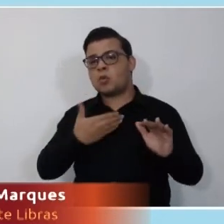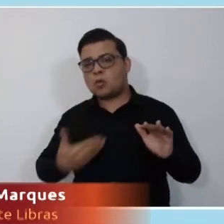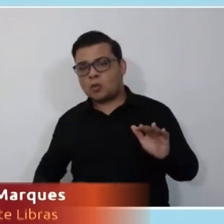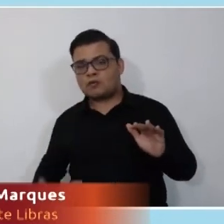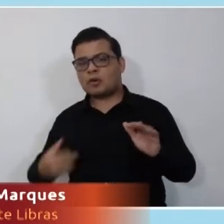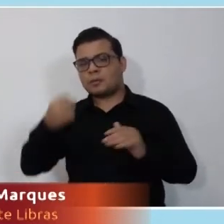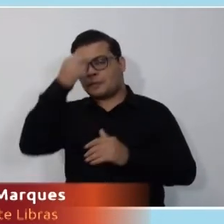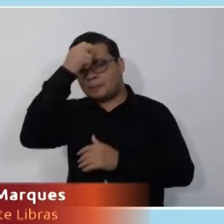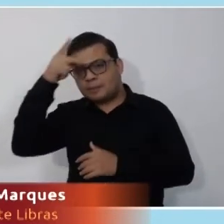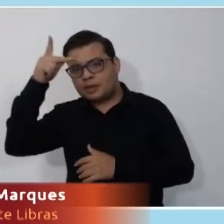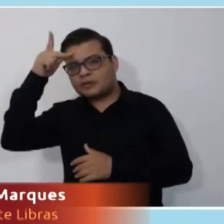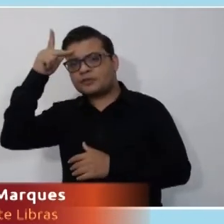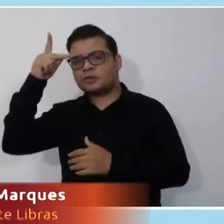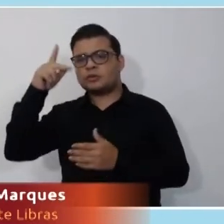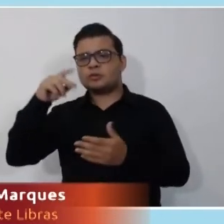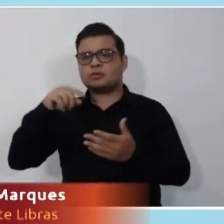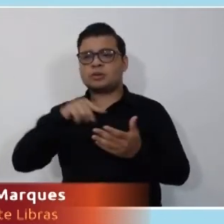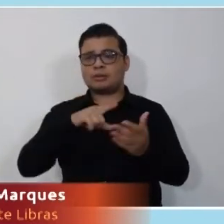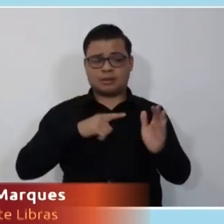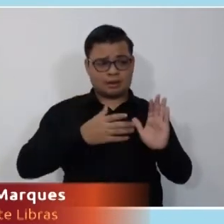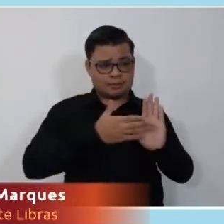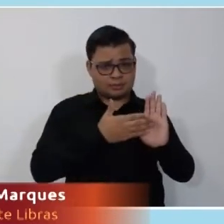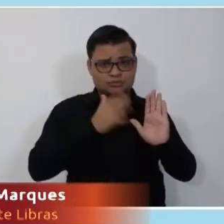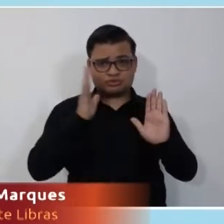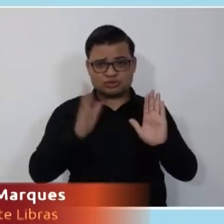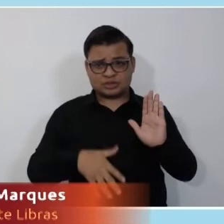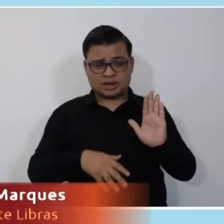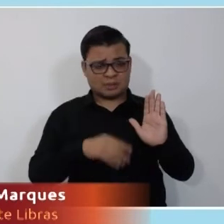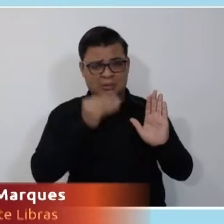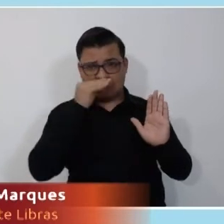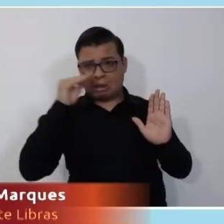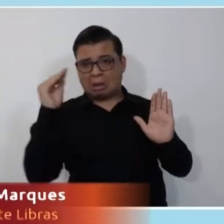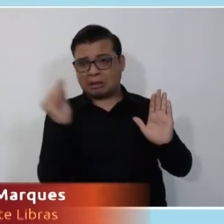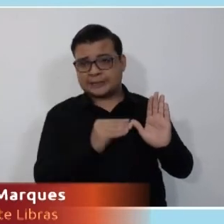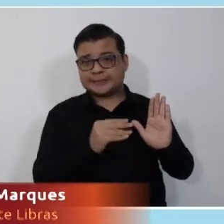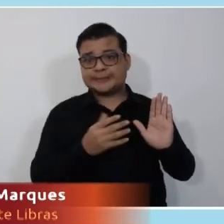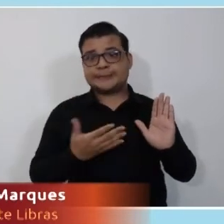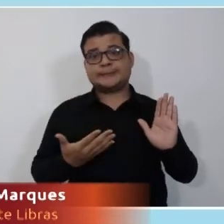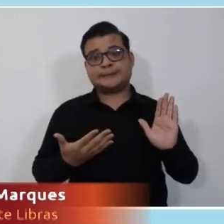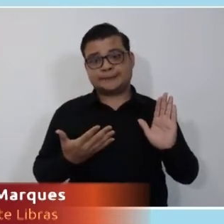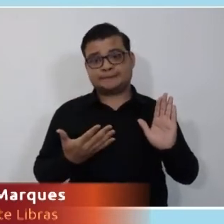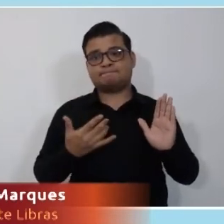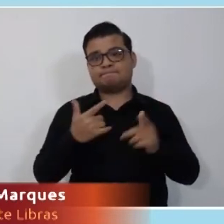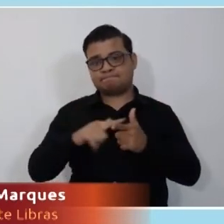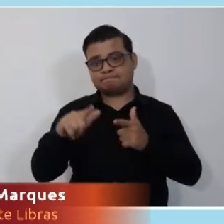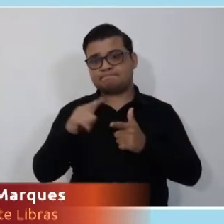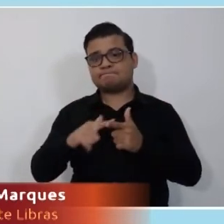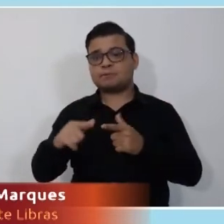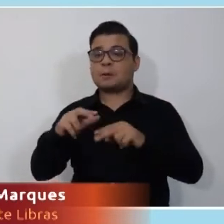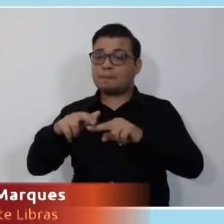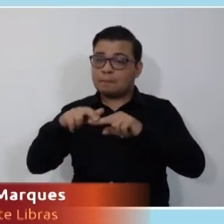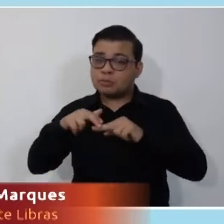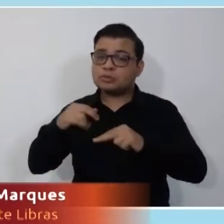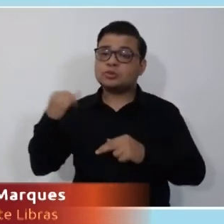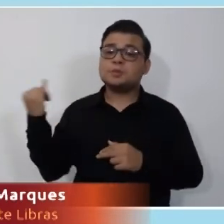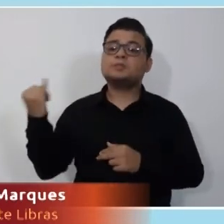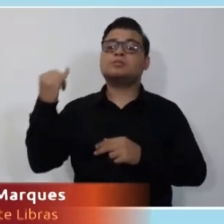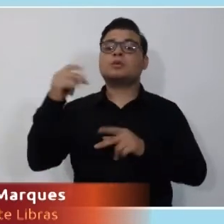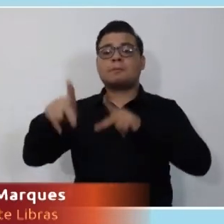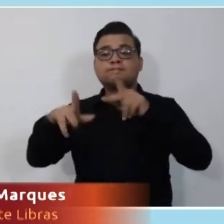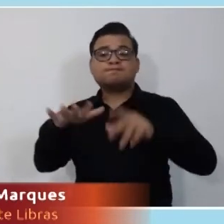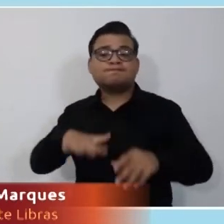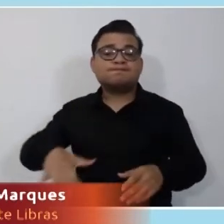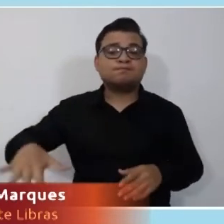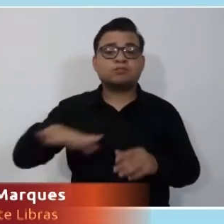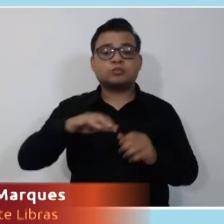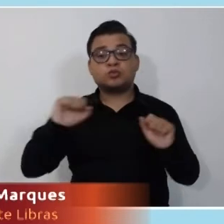da forma que foi planejada, né? Porque se a gente não faz todas as soluções em conjunto, a gente nunca vai observar os resultados finais, né?